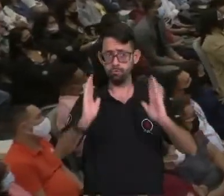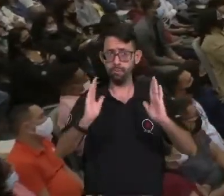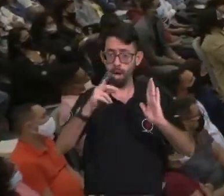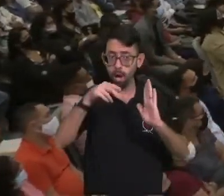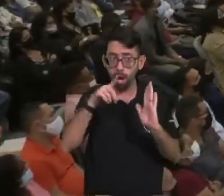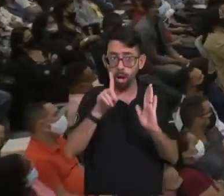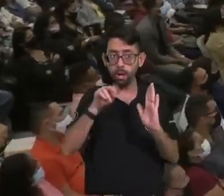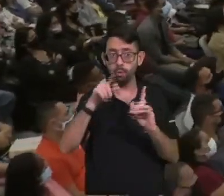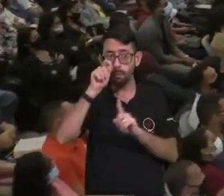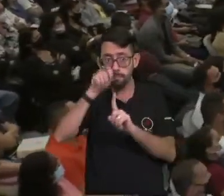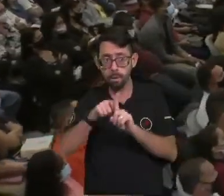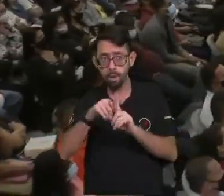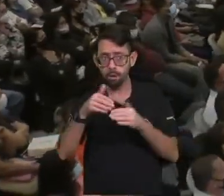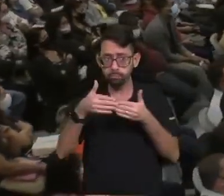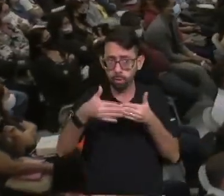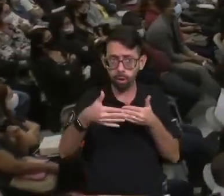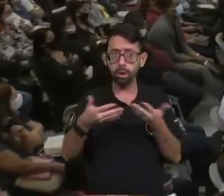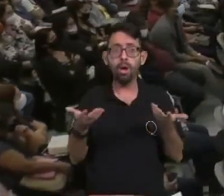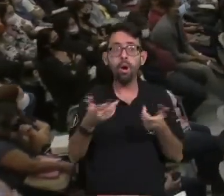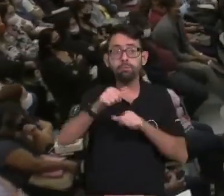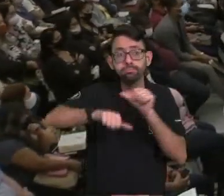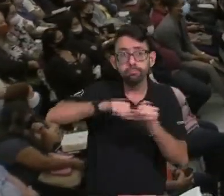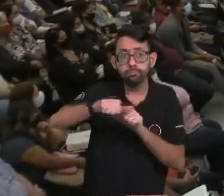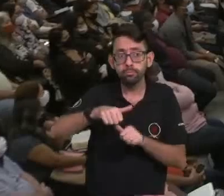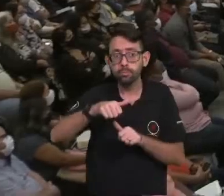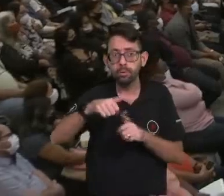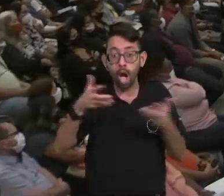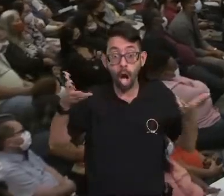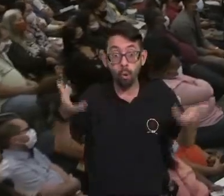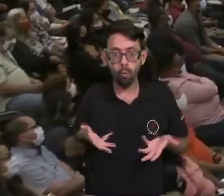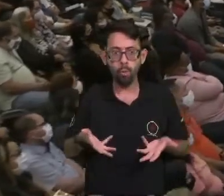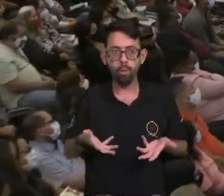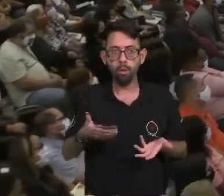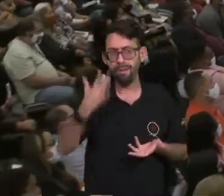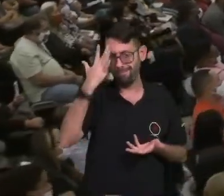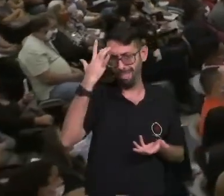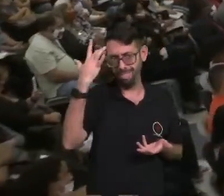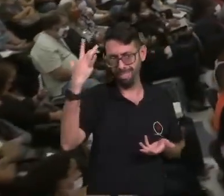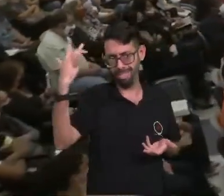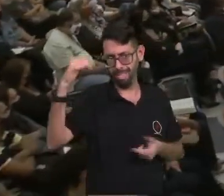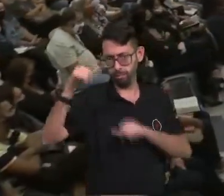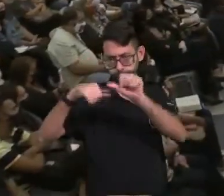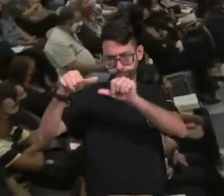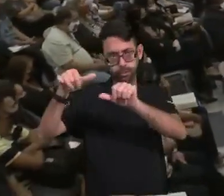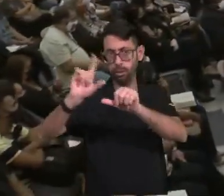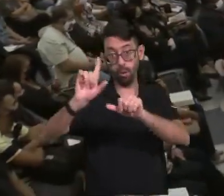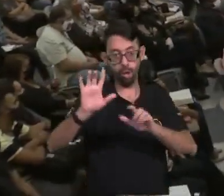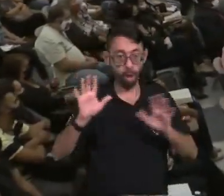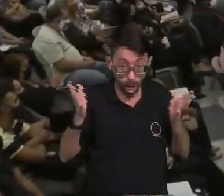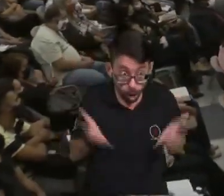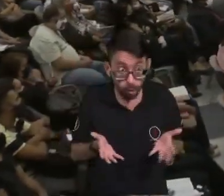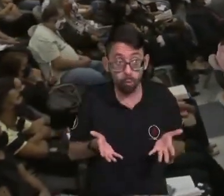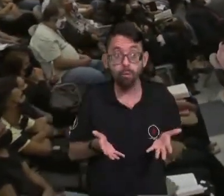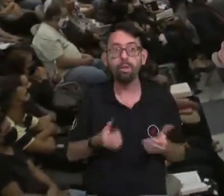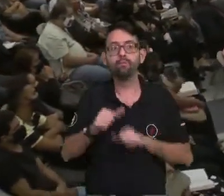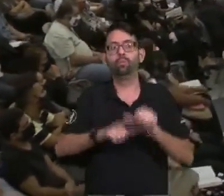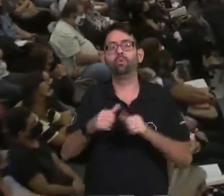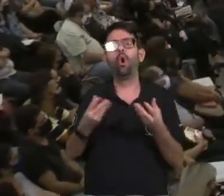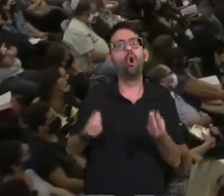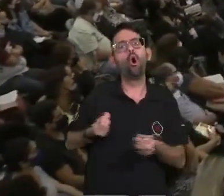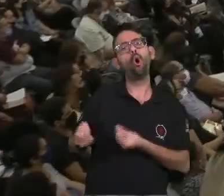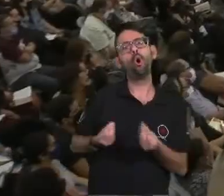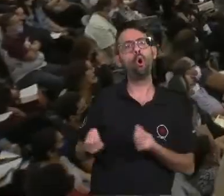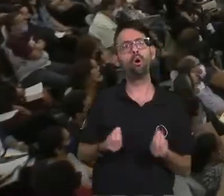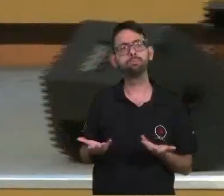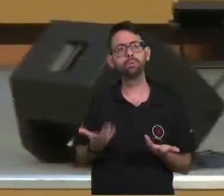dias do mês. Porque quem quer mudar não muda amanhã, quem quer mudar muda agora. Ah, pastor, mas como é que eu vou mudar agora se o meu problema é no